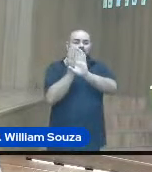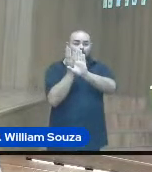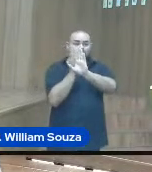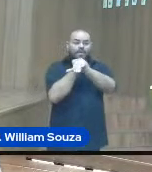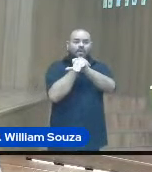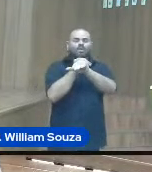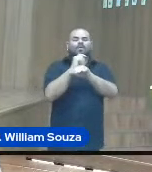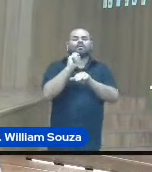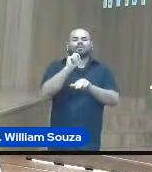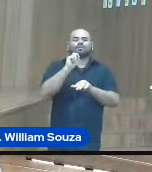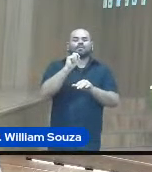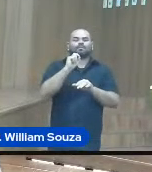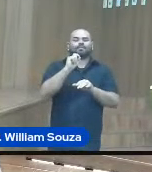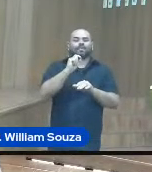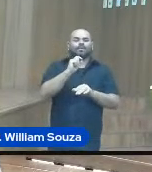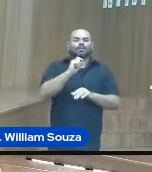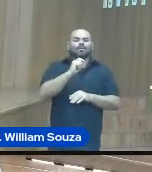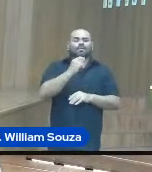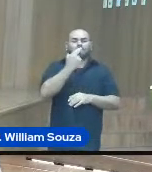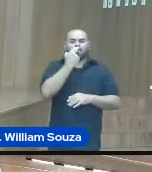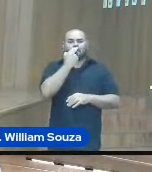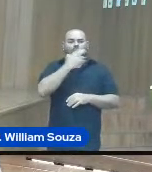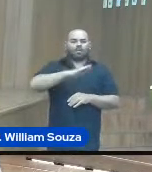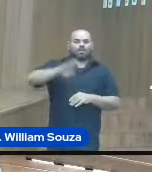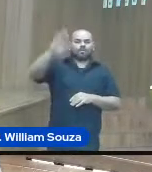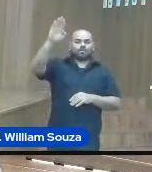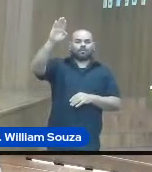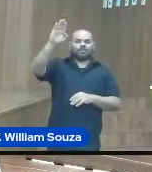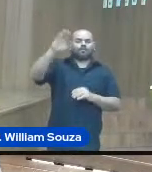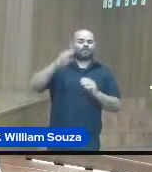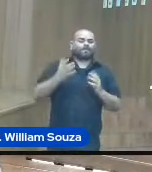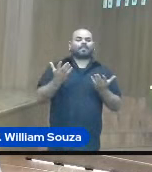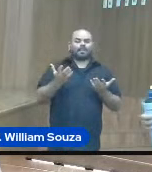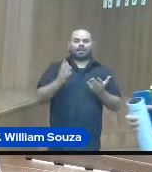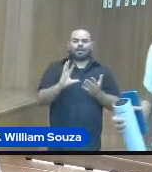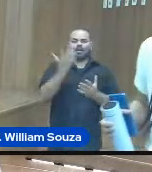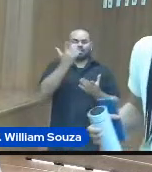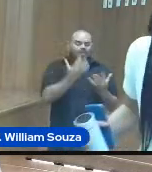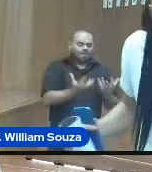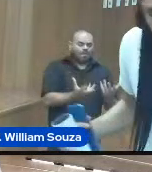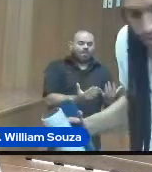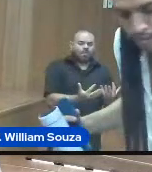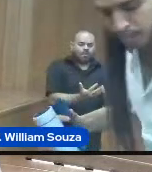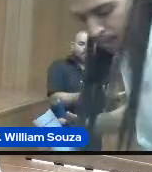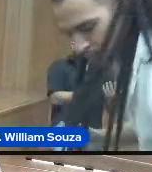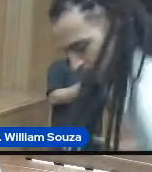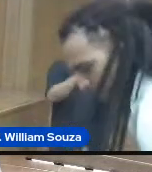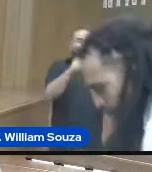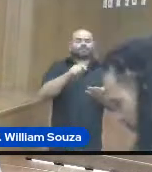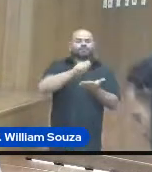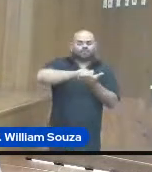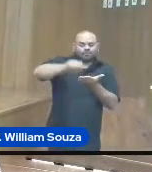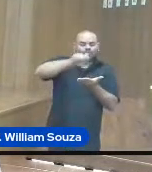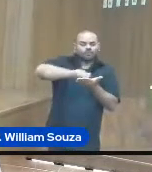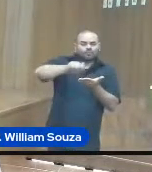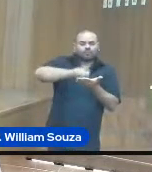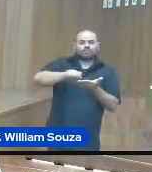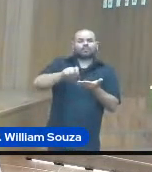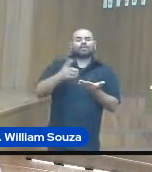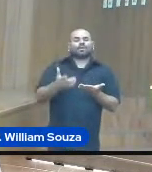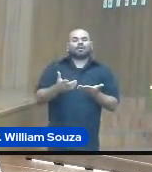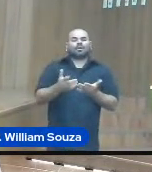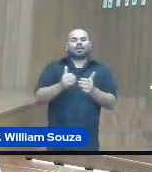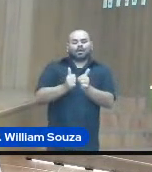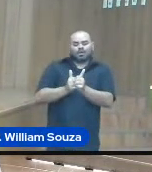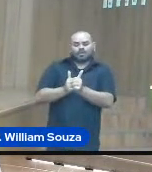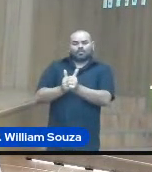a ordem nazista, isso era queimado, né? Tantos autores que foram perseguidos, assim. Isso